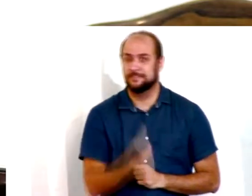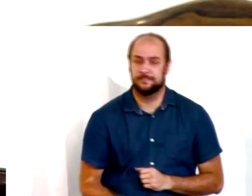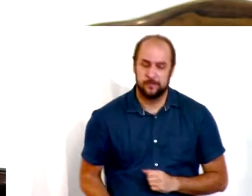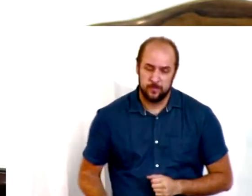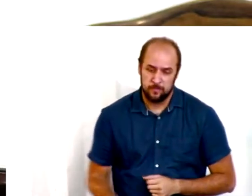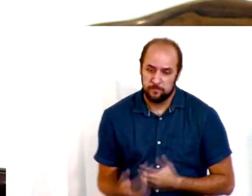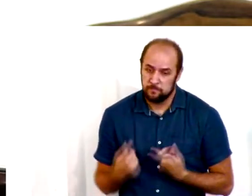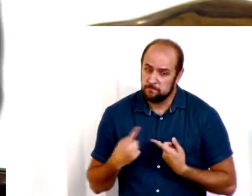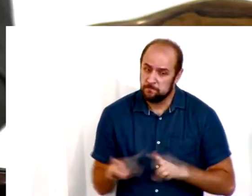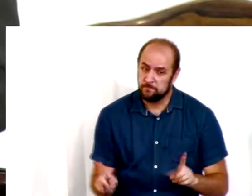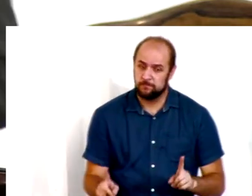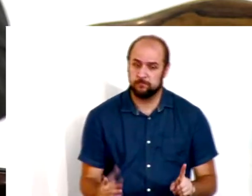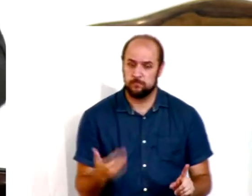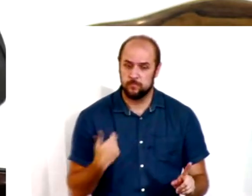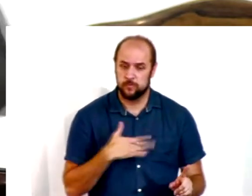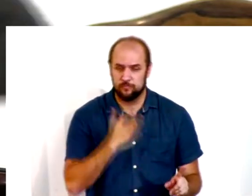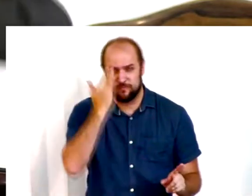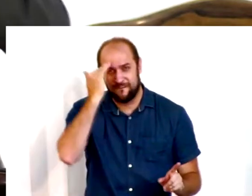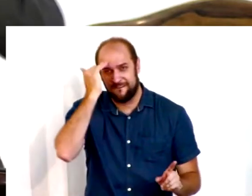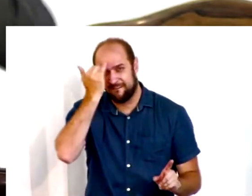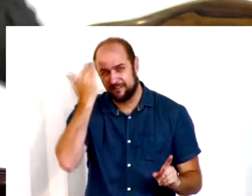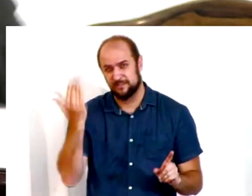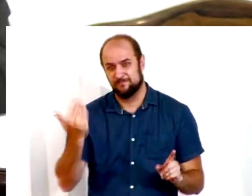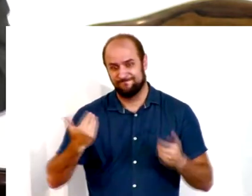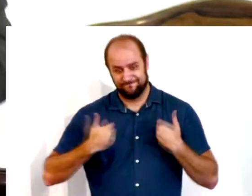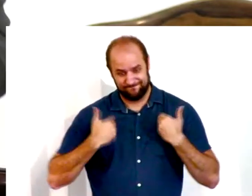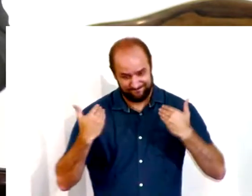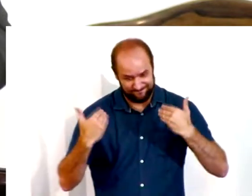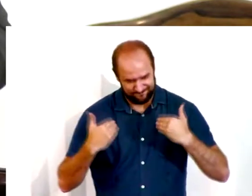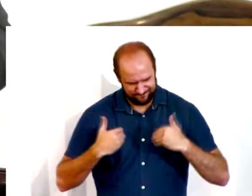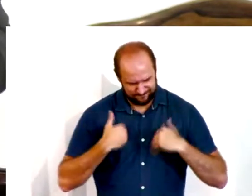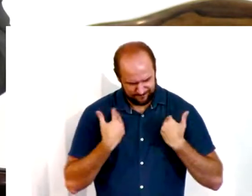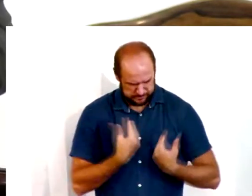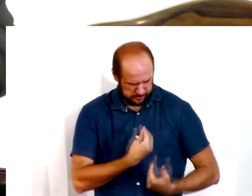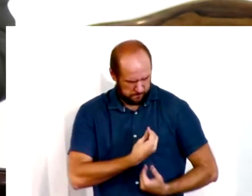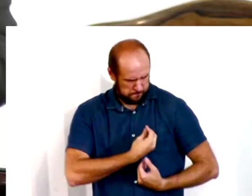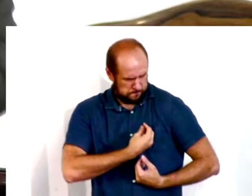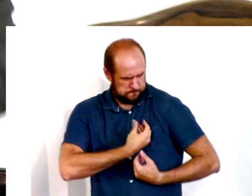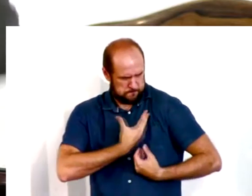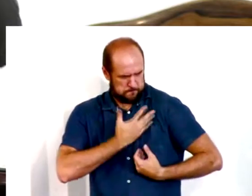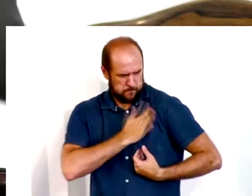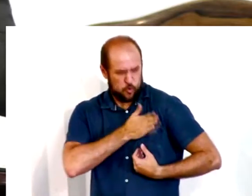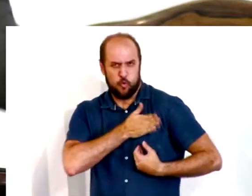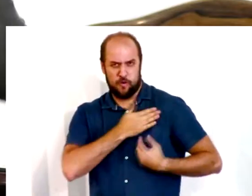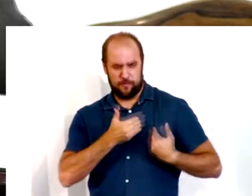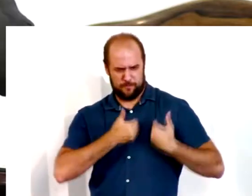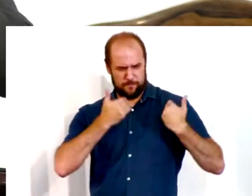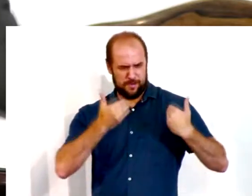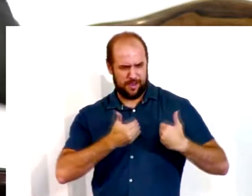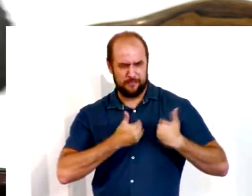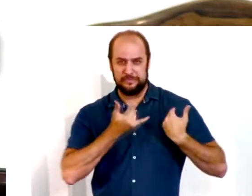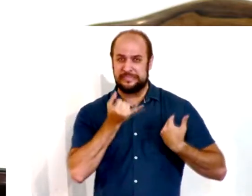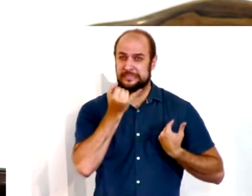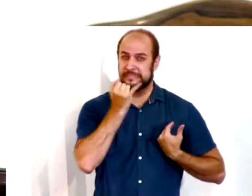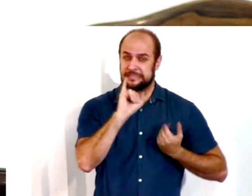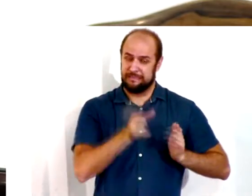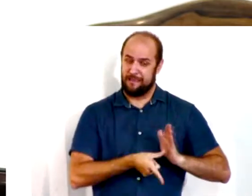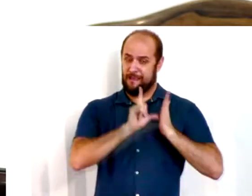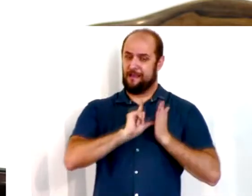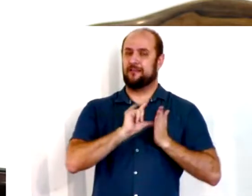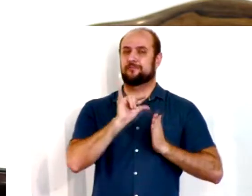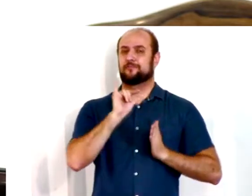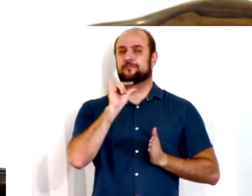que entender que a alegria, ela só nasce no coração daquele que desfruta de algo antes